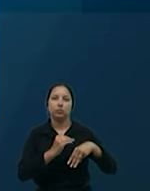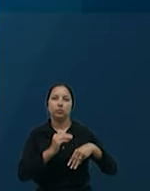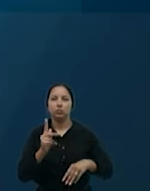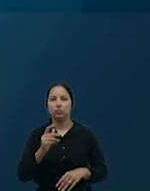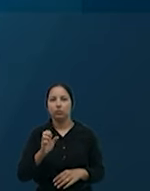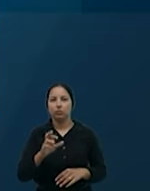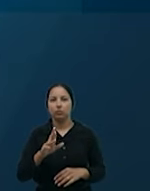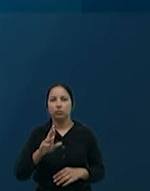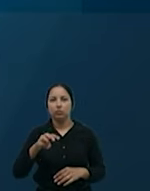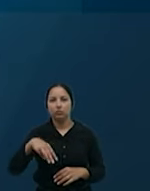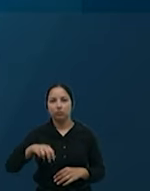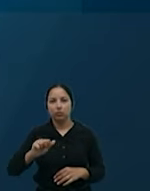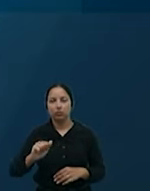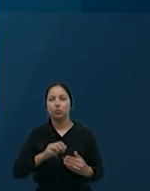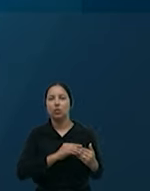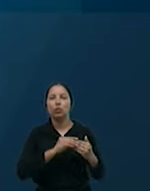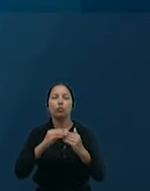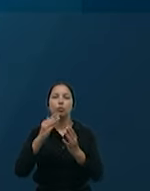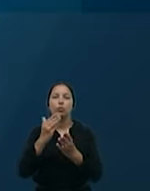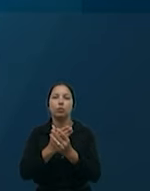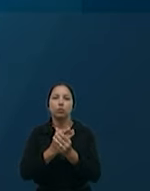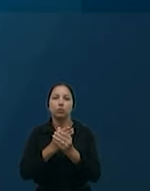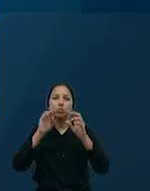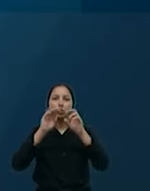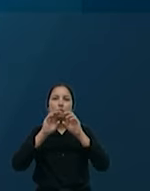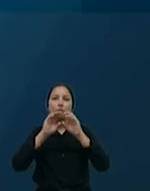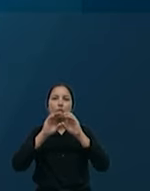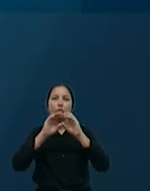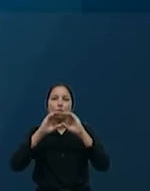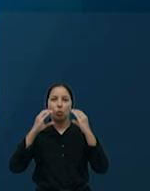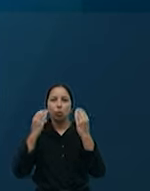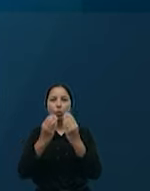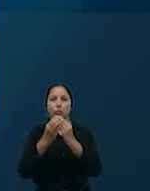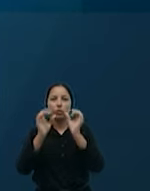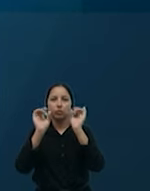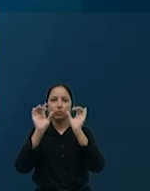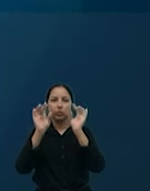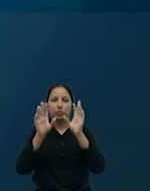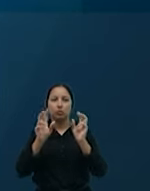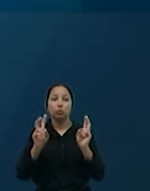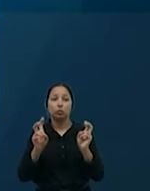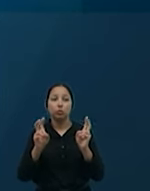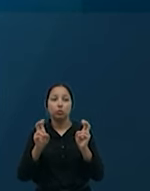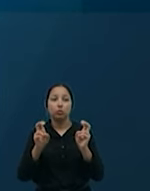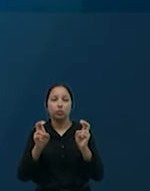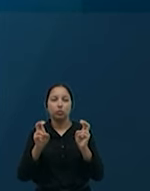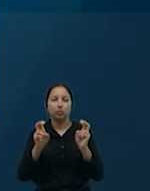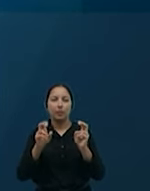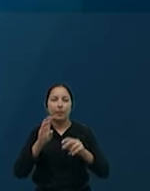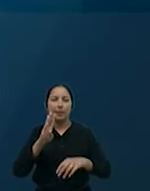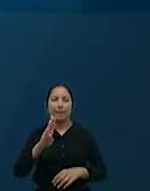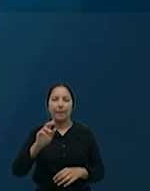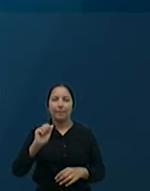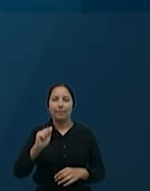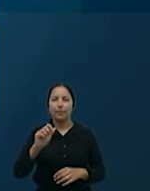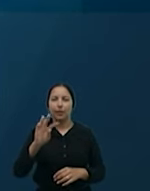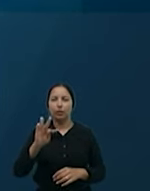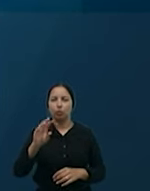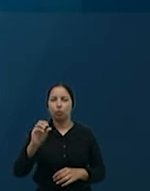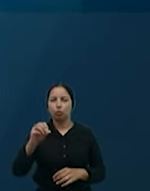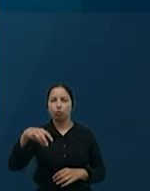o caso que causou muita comoção no Brasil inteiro, que é o caso do Batomushi. Pois bem, nesse